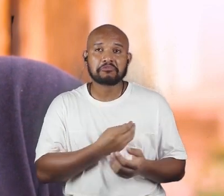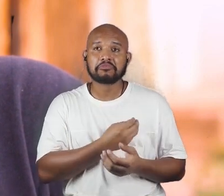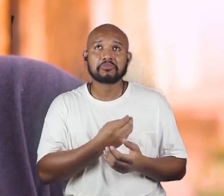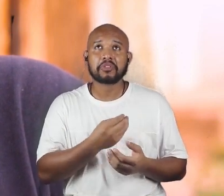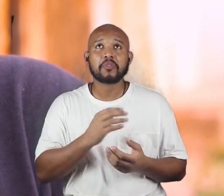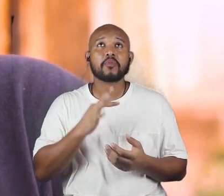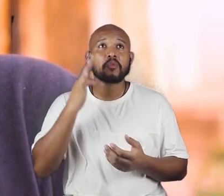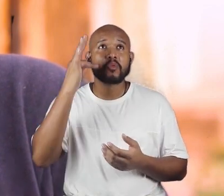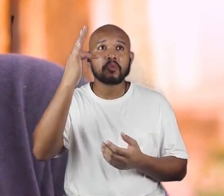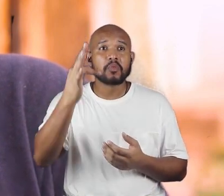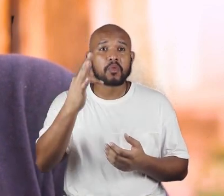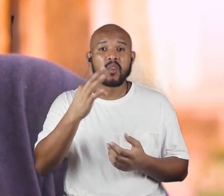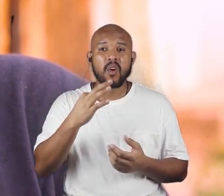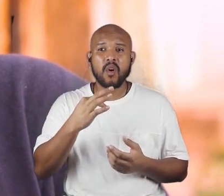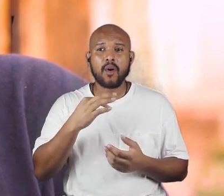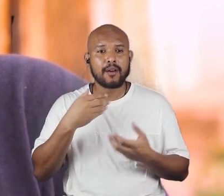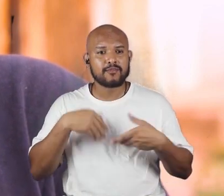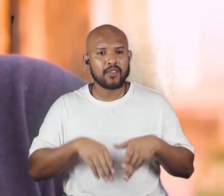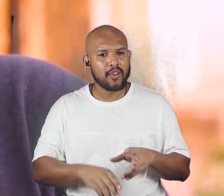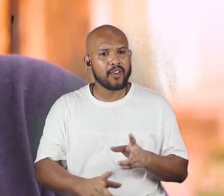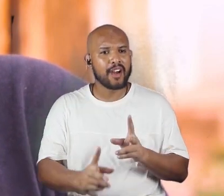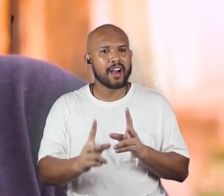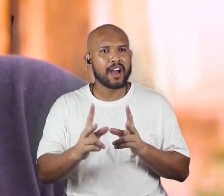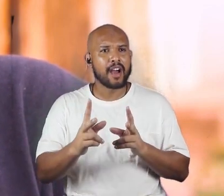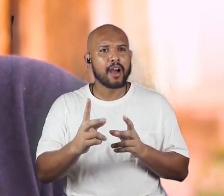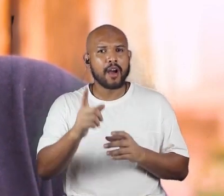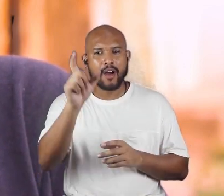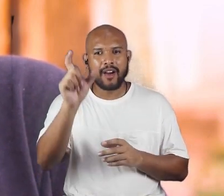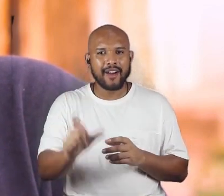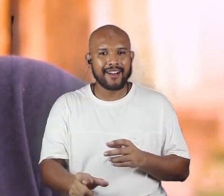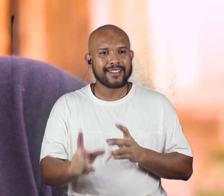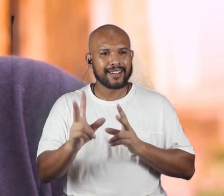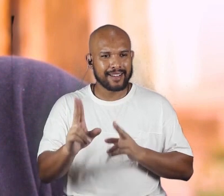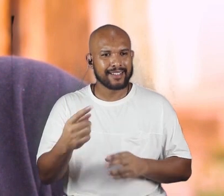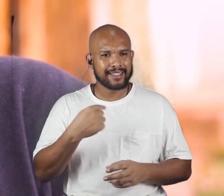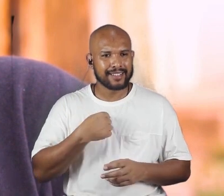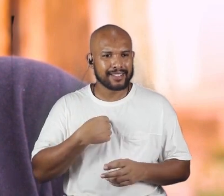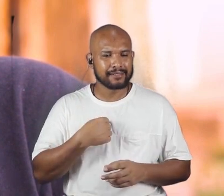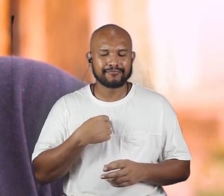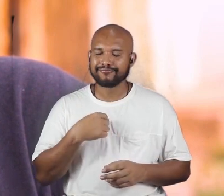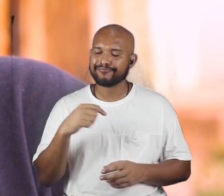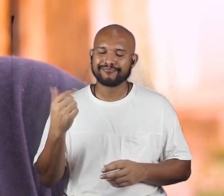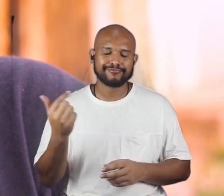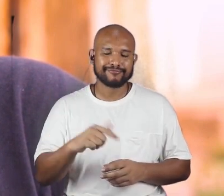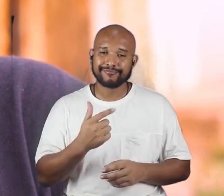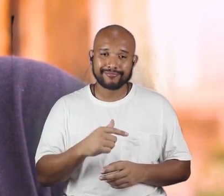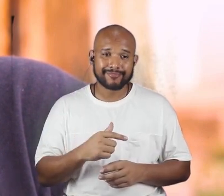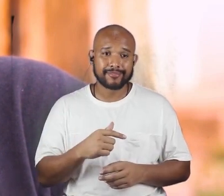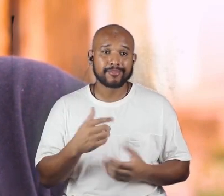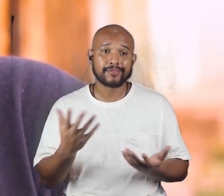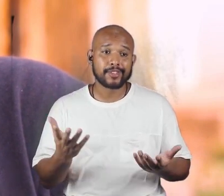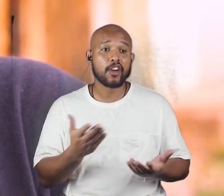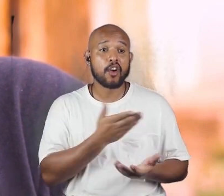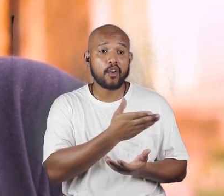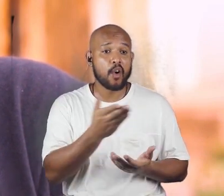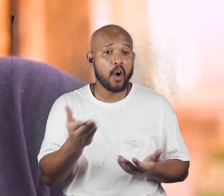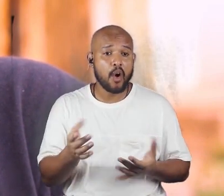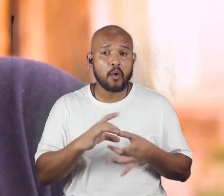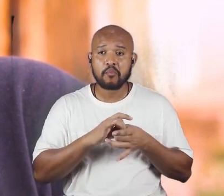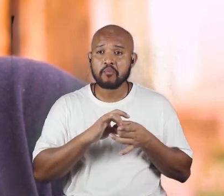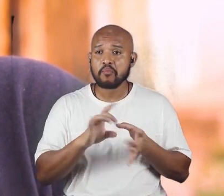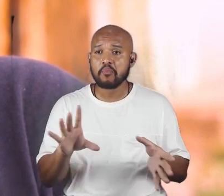aqui. E quando ele faleceu, ele falou que um outro igual ele não ia ter mais,